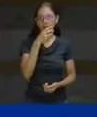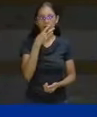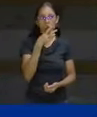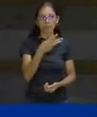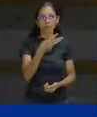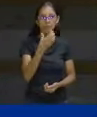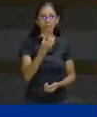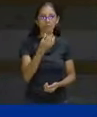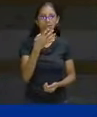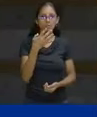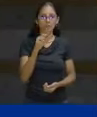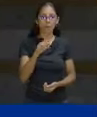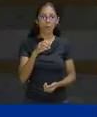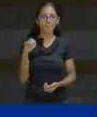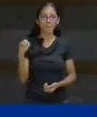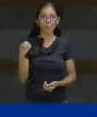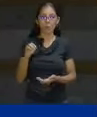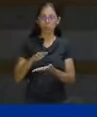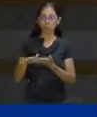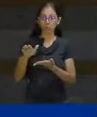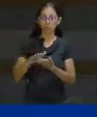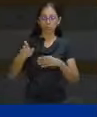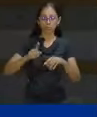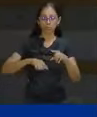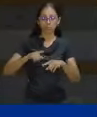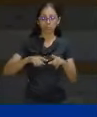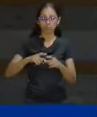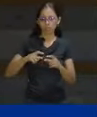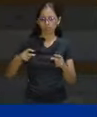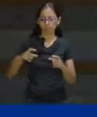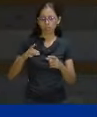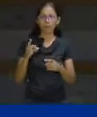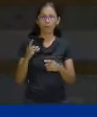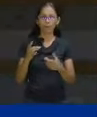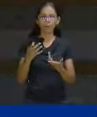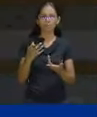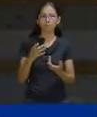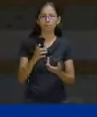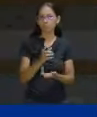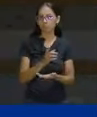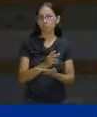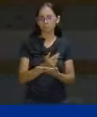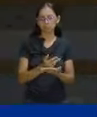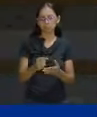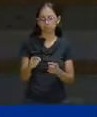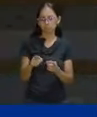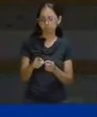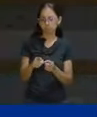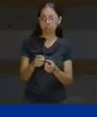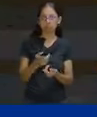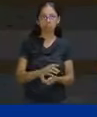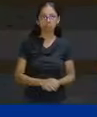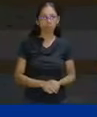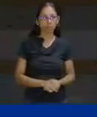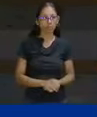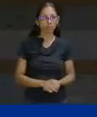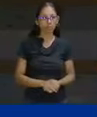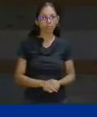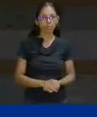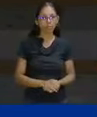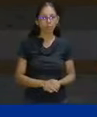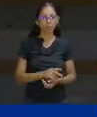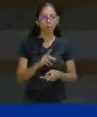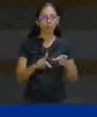nós fizemos essa conta, por isso que é interessante realmente a questão inclusive da economicidade. Eu vou me debruçar mais, doutora Sara Marco, ver com